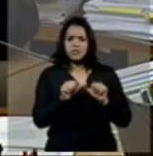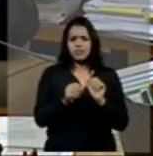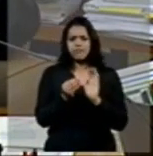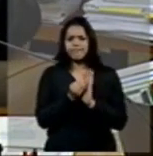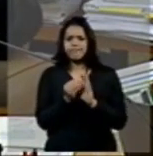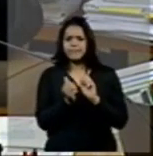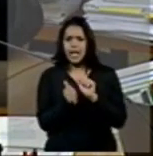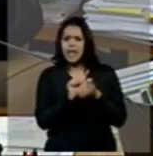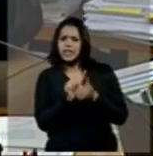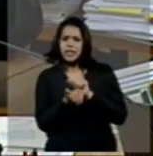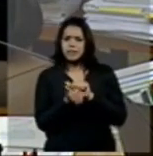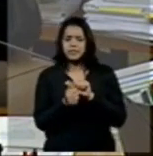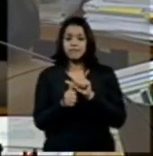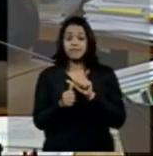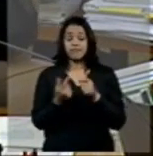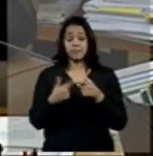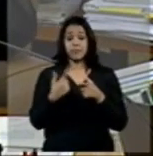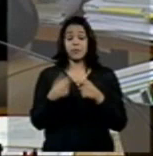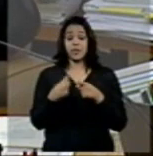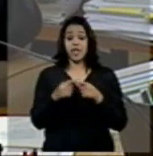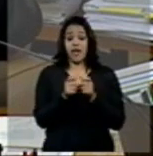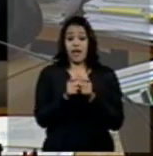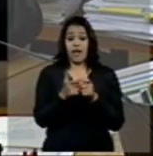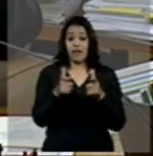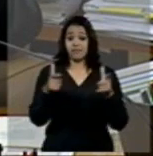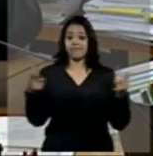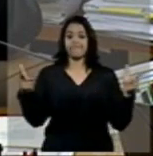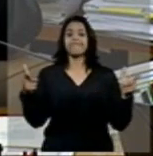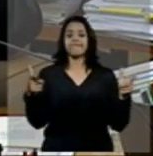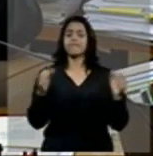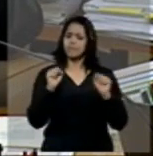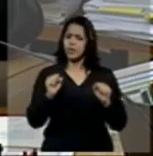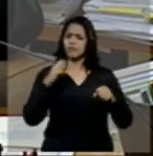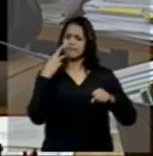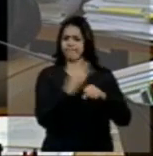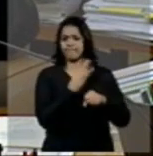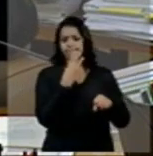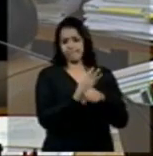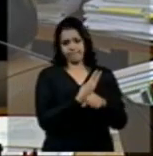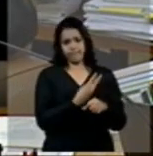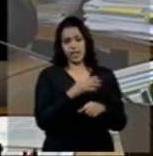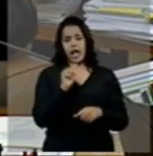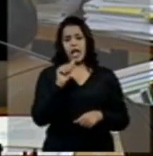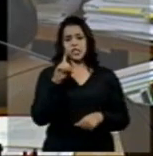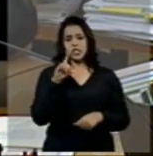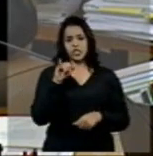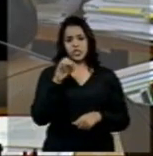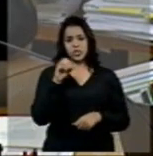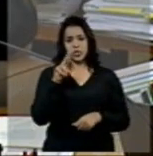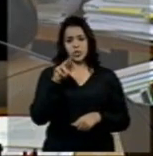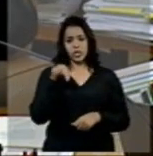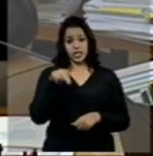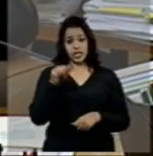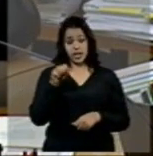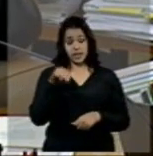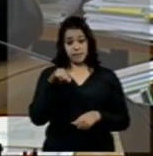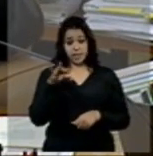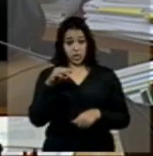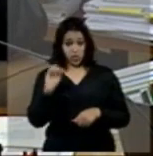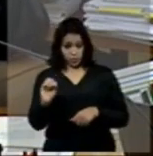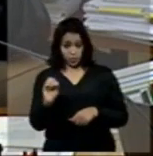sentido de alargar as possibilidades da terceirização. É um adjornamento da